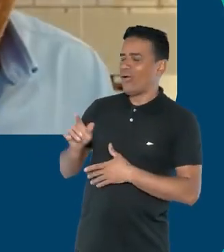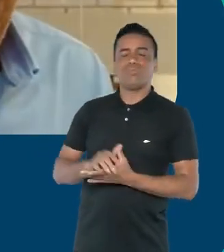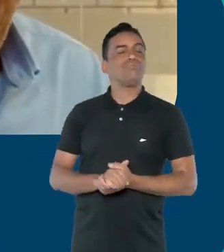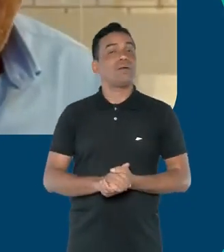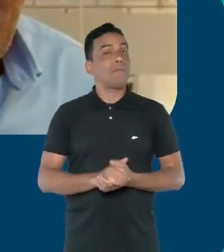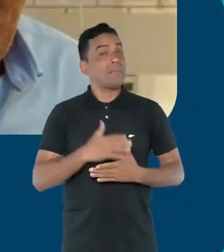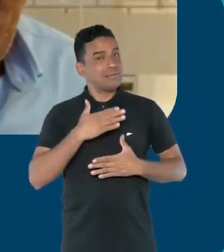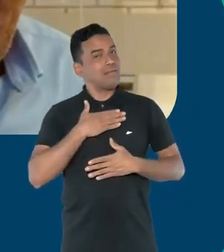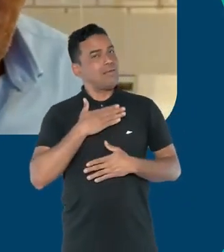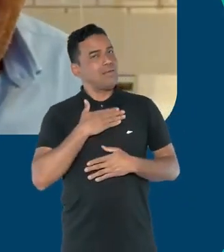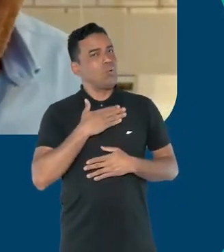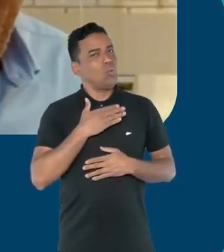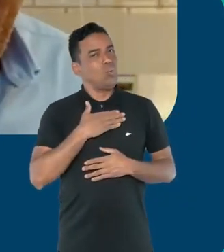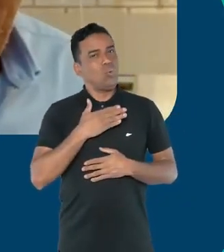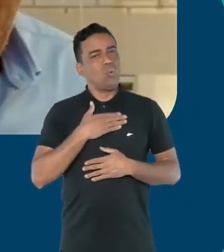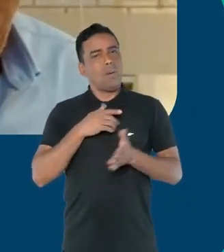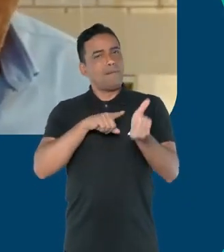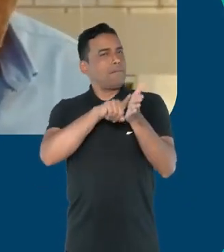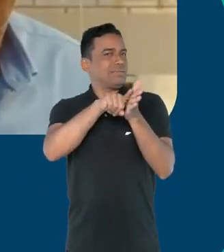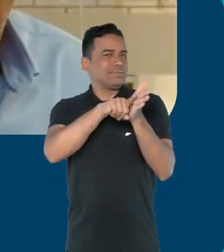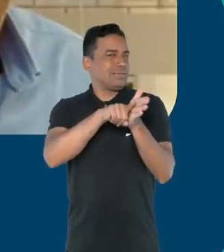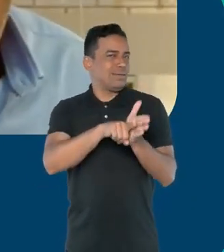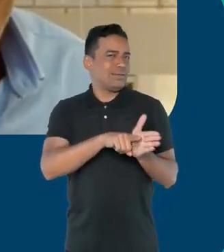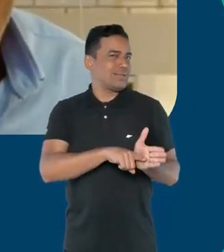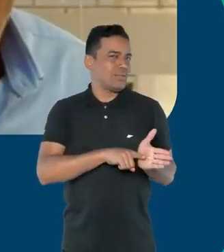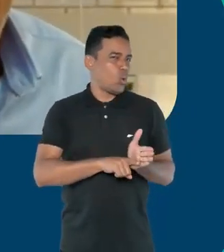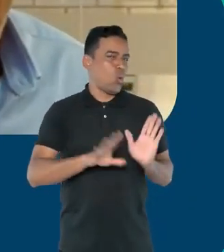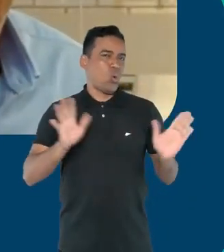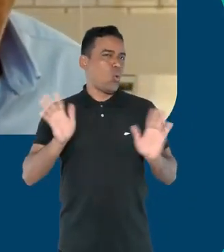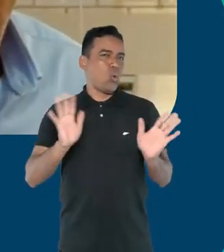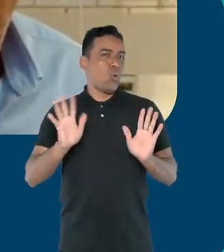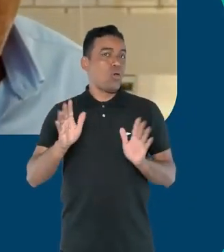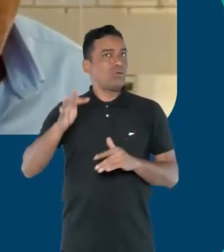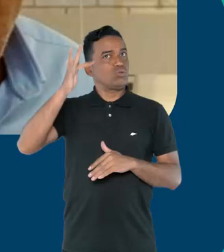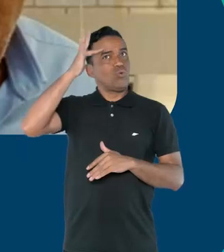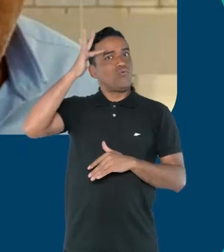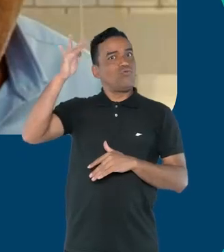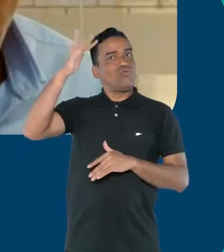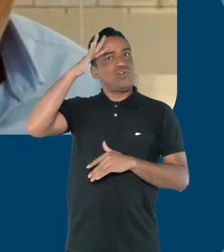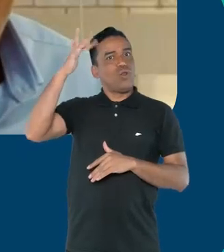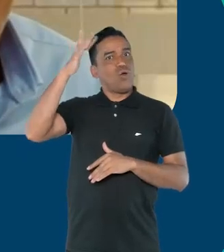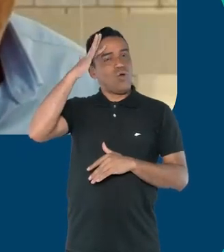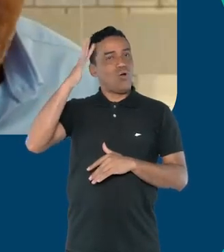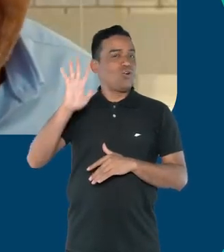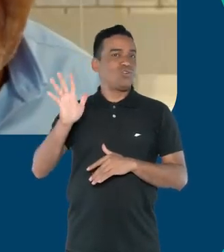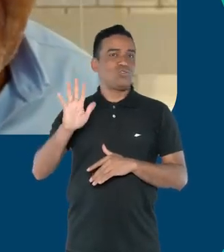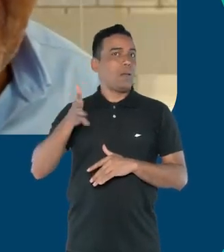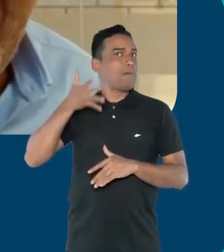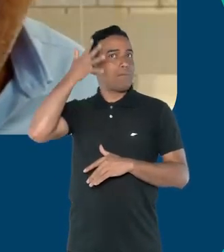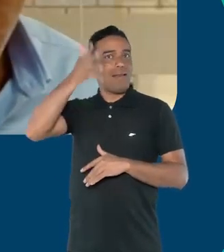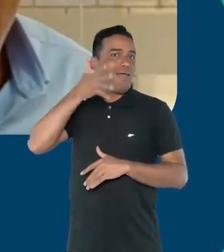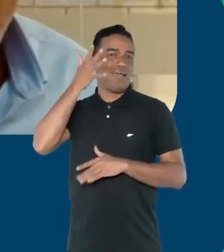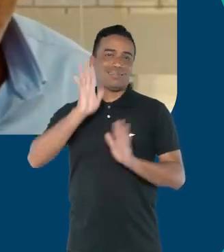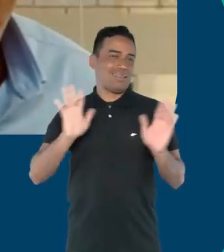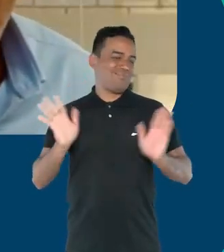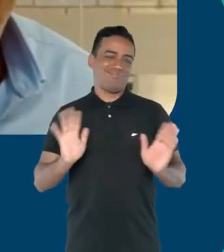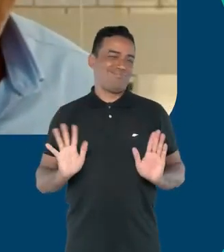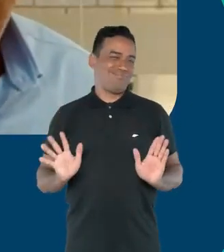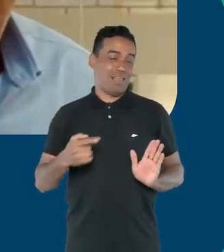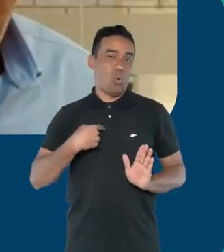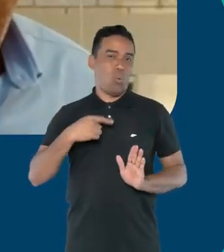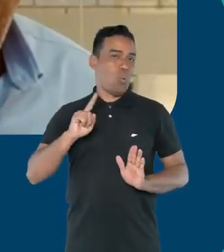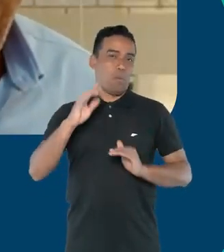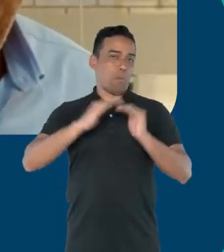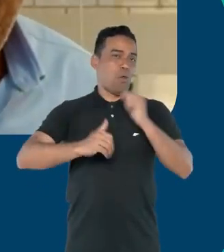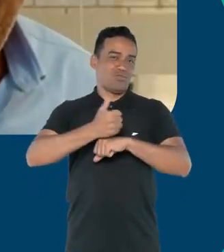alguma, de mas forma alguma. eu sou um pesquisador, né? Não sou um filósofo, também não sou um